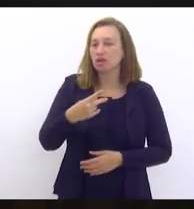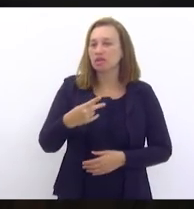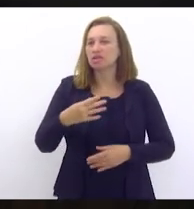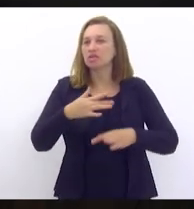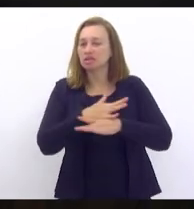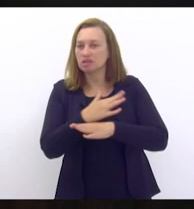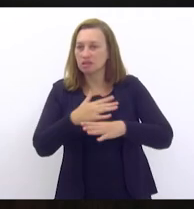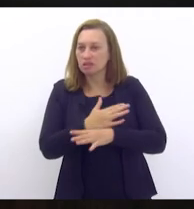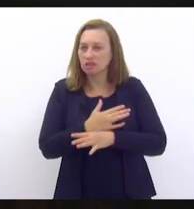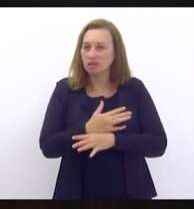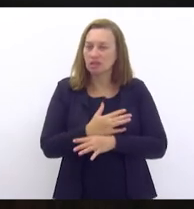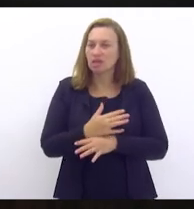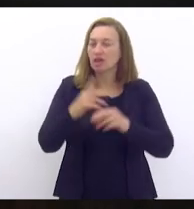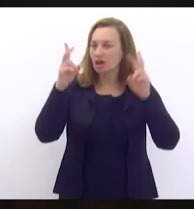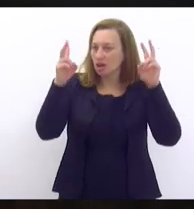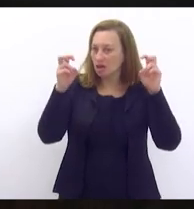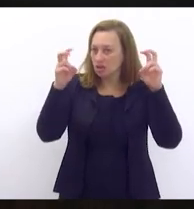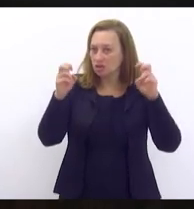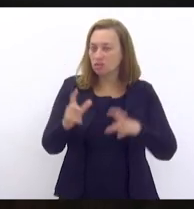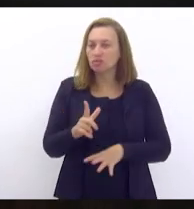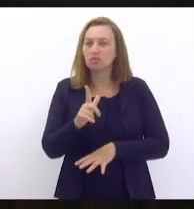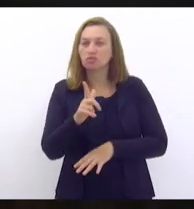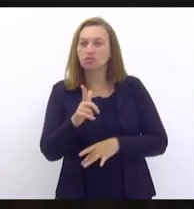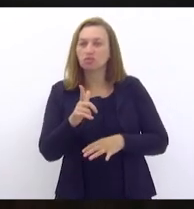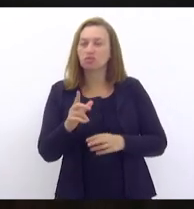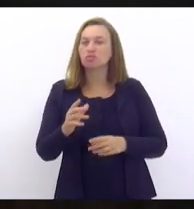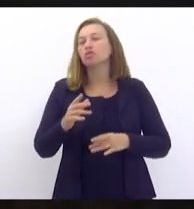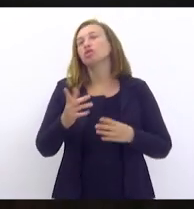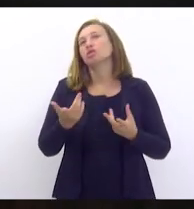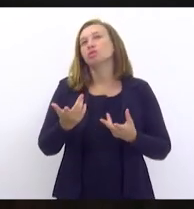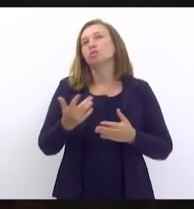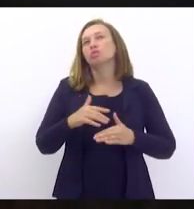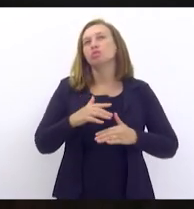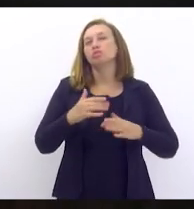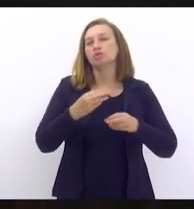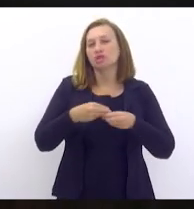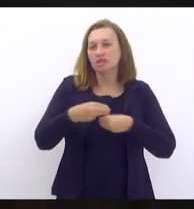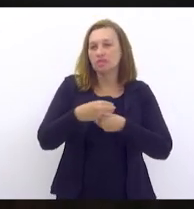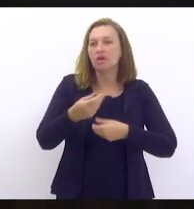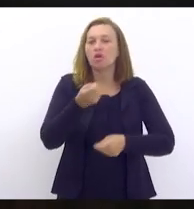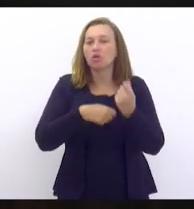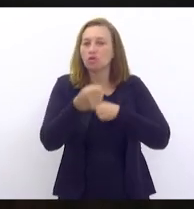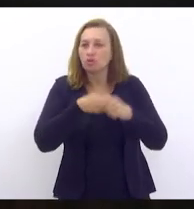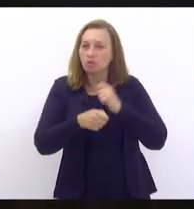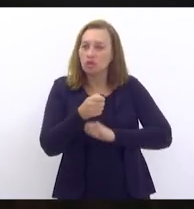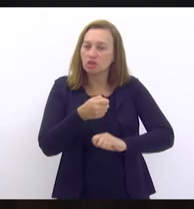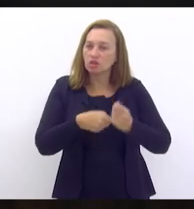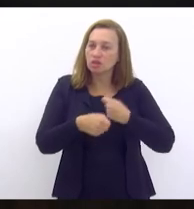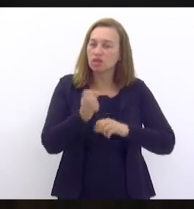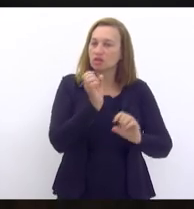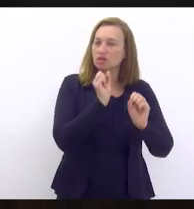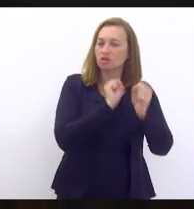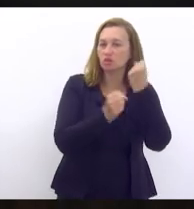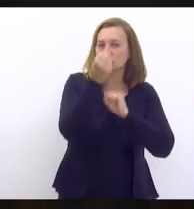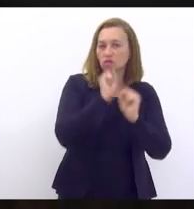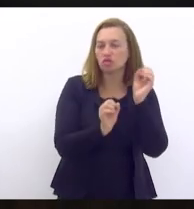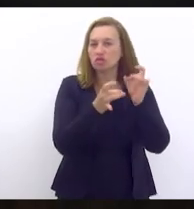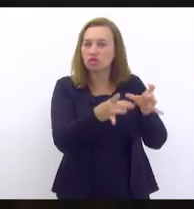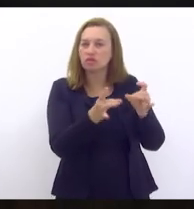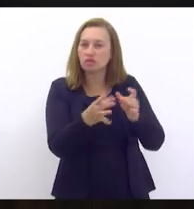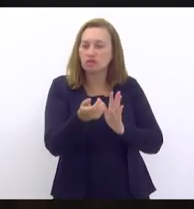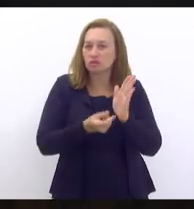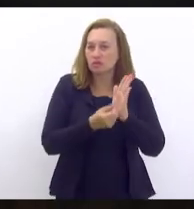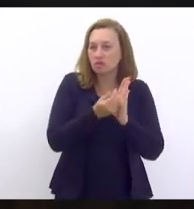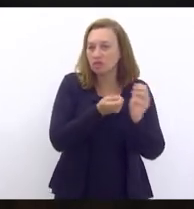Habitação e Assuntos Fundiários, Assuntos Municipais e Desenvolvimento Regional, Economia, Indústria e Comércio e de Orçamento,